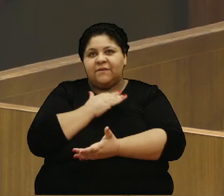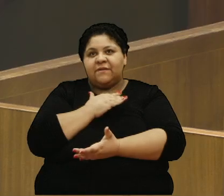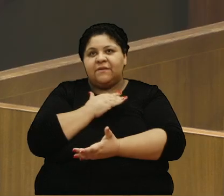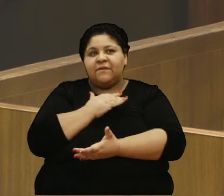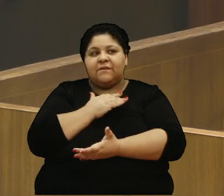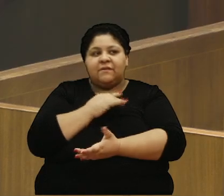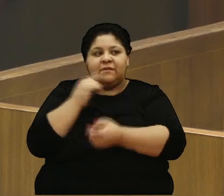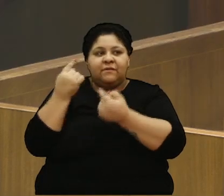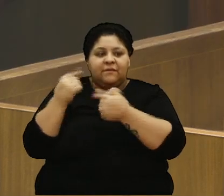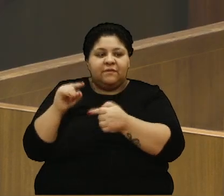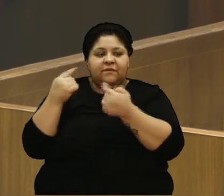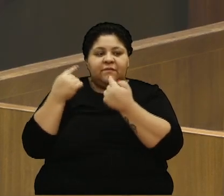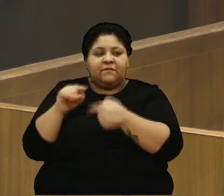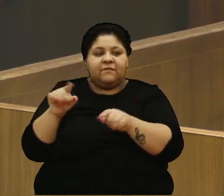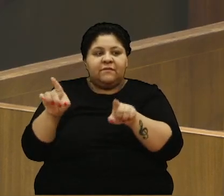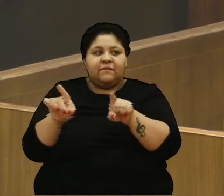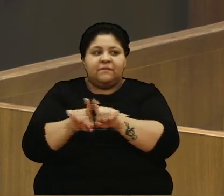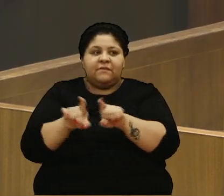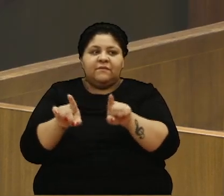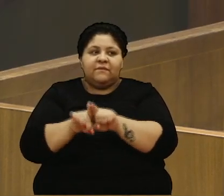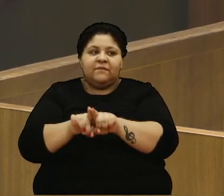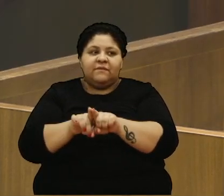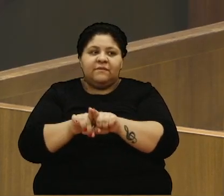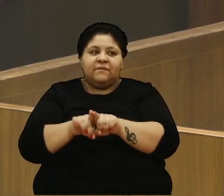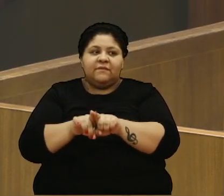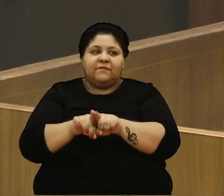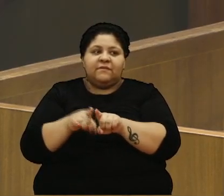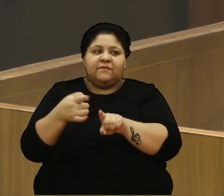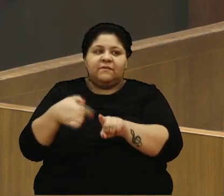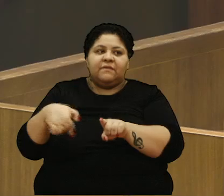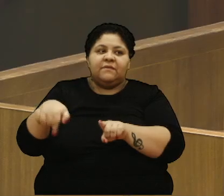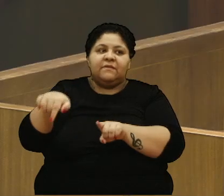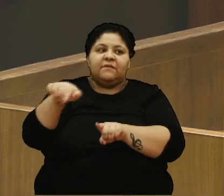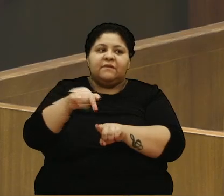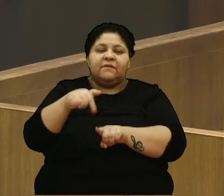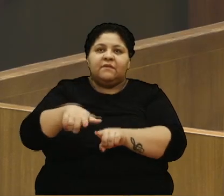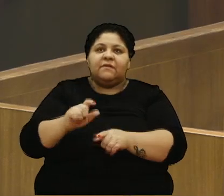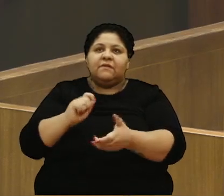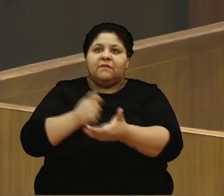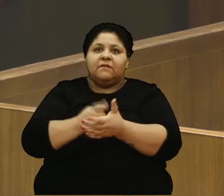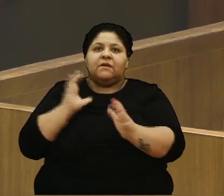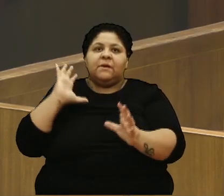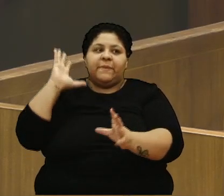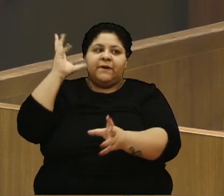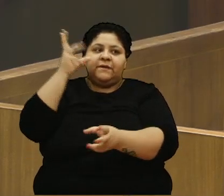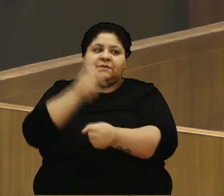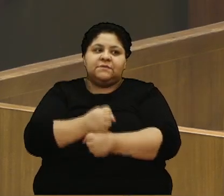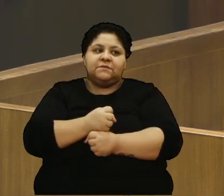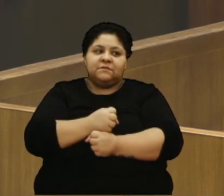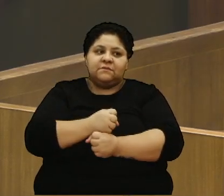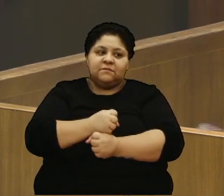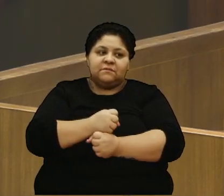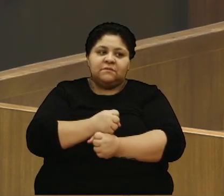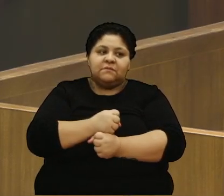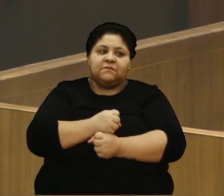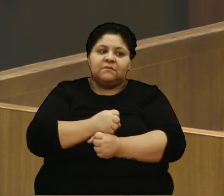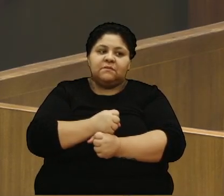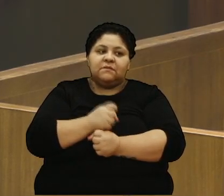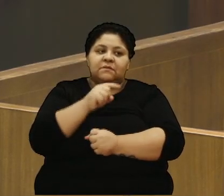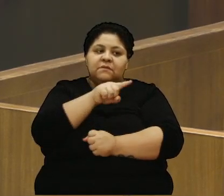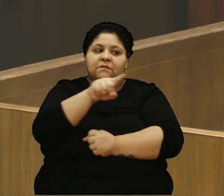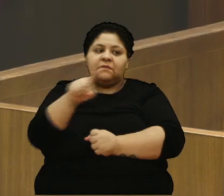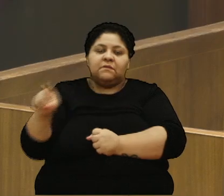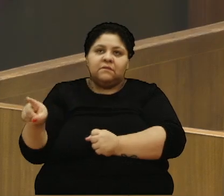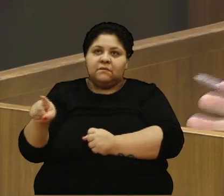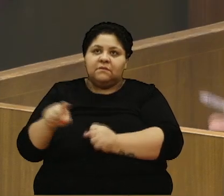tantas reclamações e tantos problemas com parquímetros, a gente fez 2 projetos aqui. Eu vou tentar resumir eles, né? Depois vocês vão poder ter